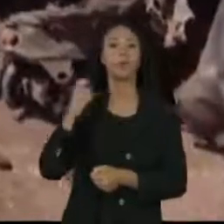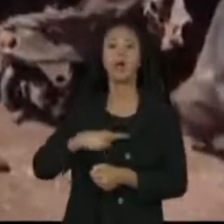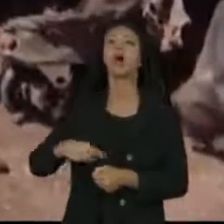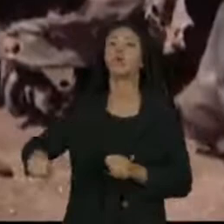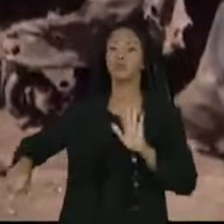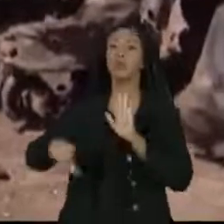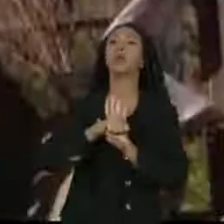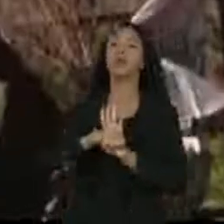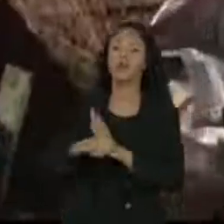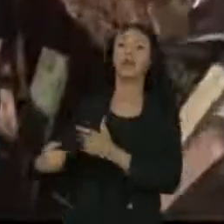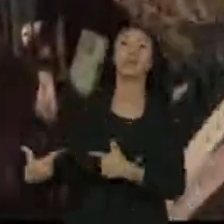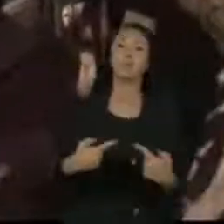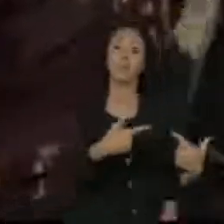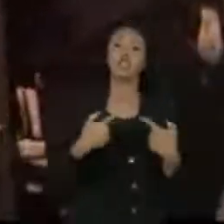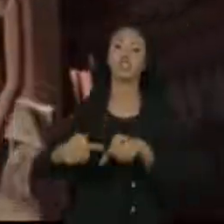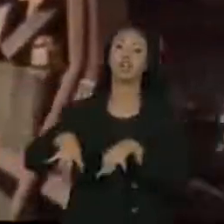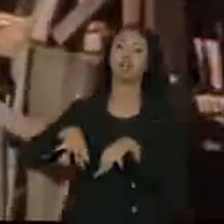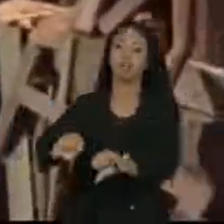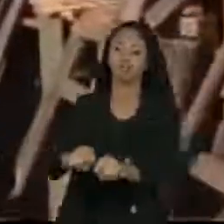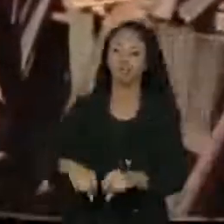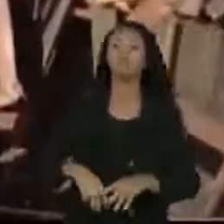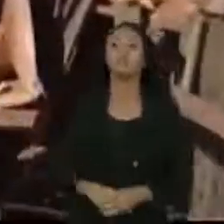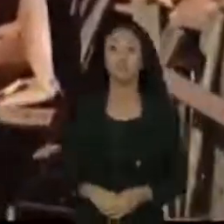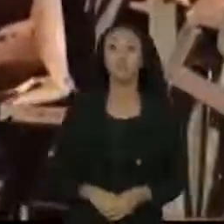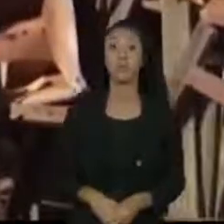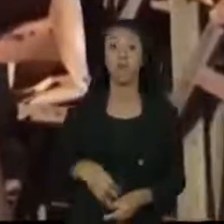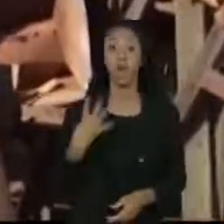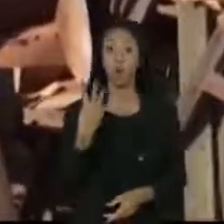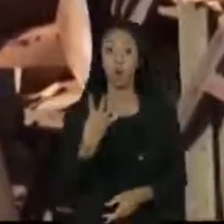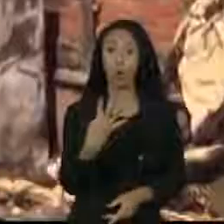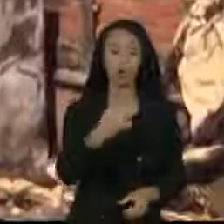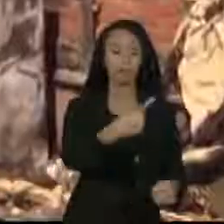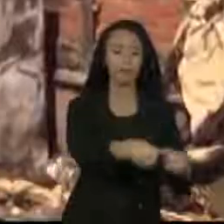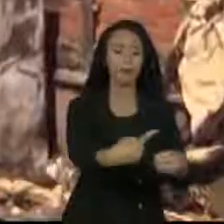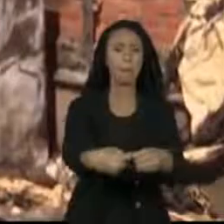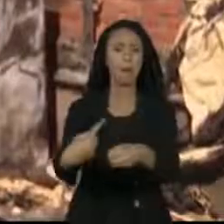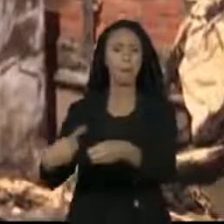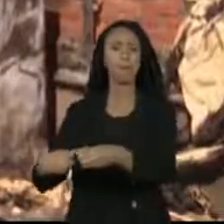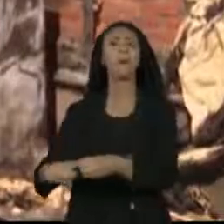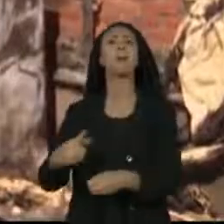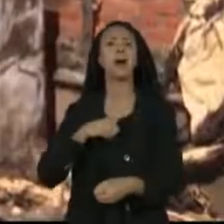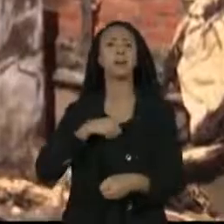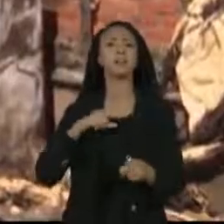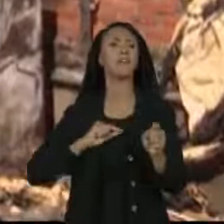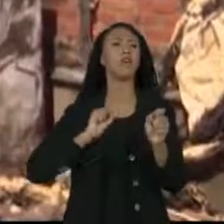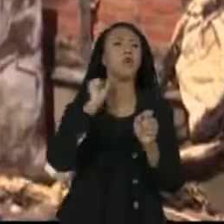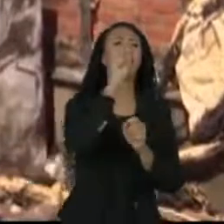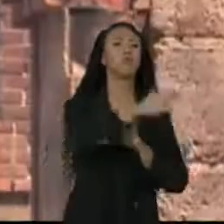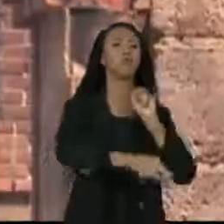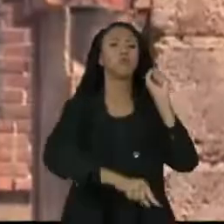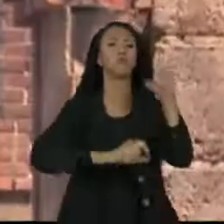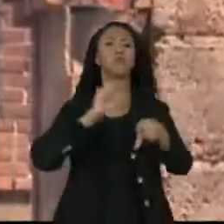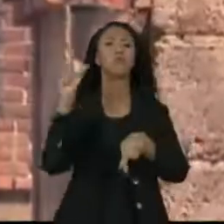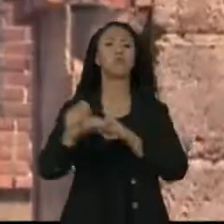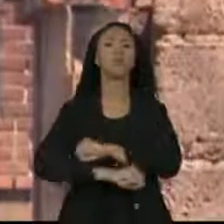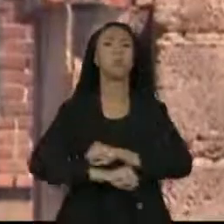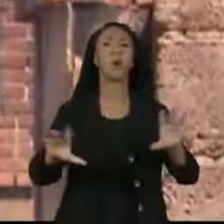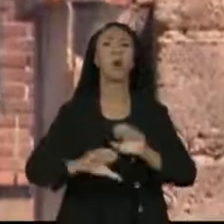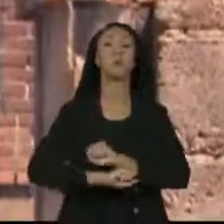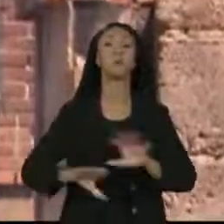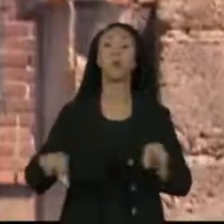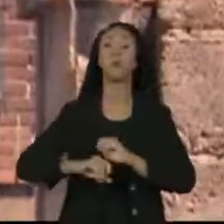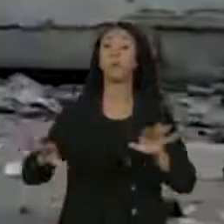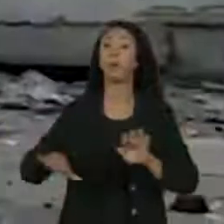segundo anistia internacional em pelo menos quatro cidades houve bombardeios desproporcionais contra áreas residenciais os